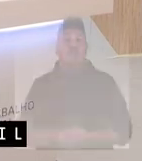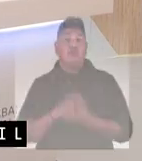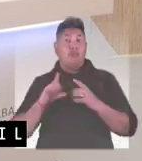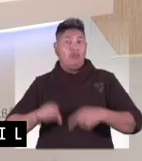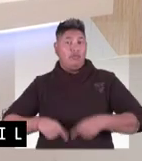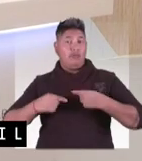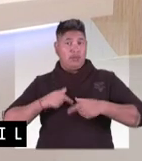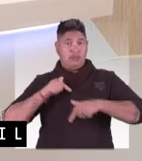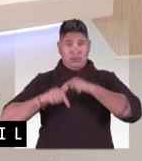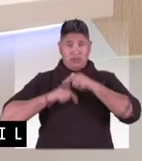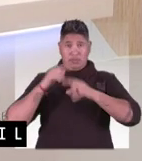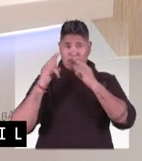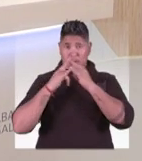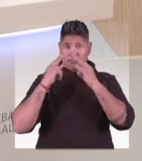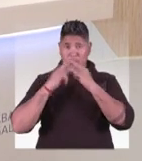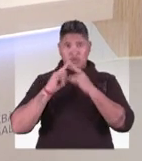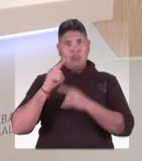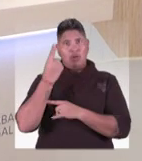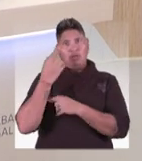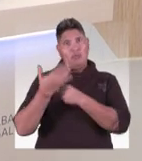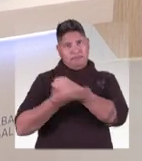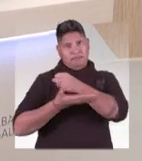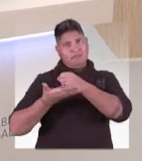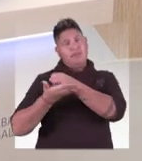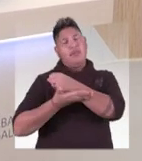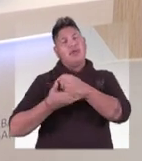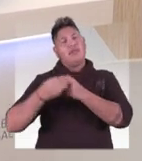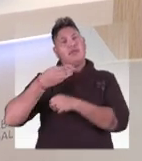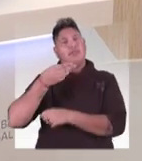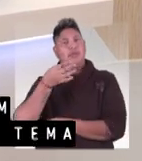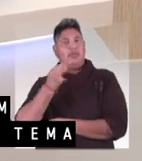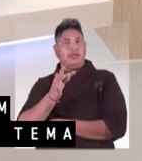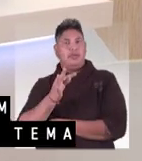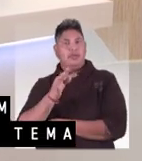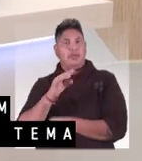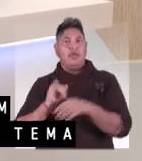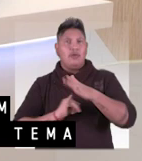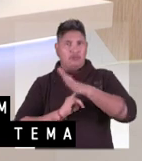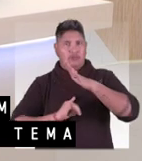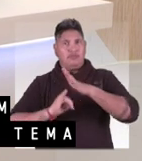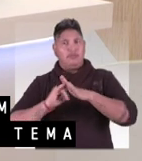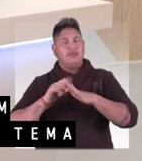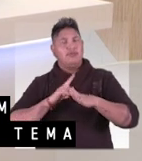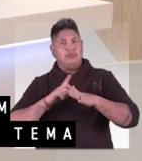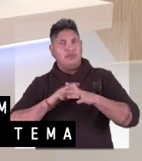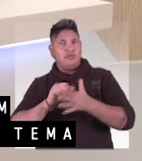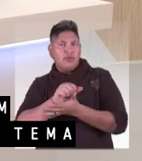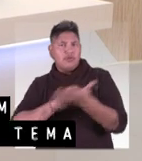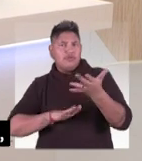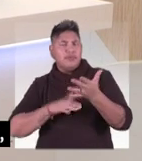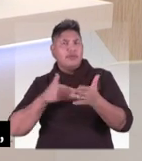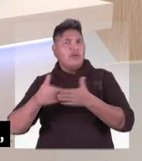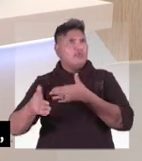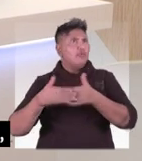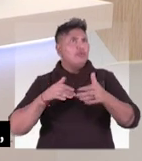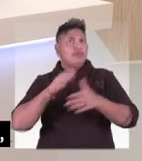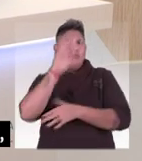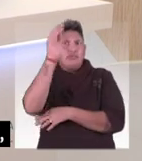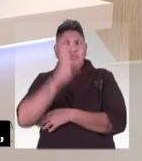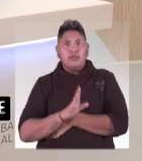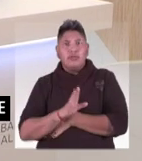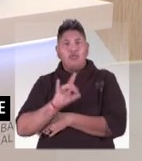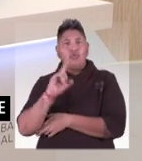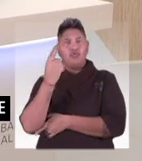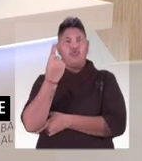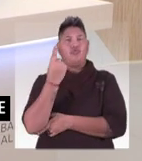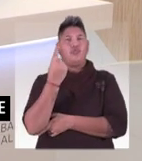O enfrentamento ao trabalho infantil é um dos pilares do MPT. A instituição tem iniciativas sobre este tema em todo o Brasil